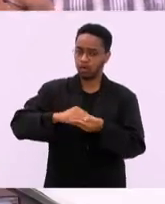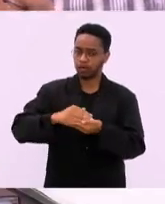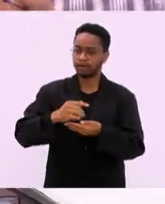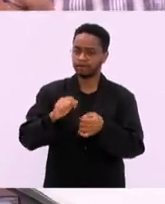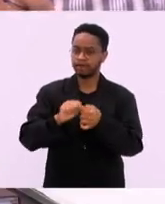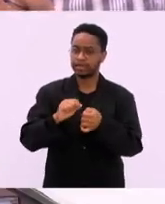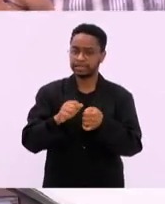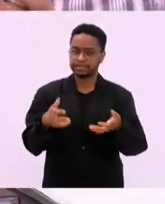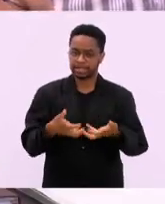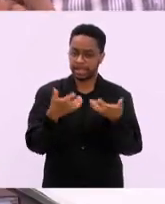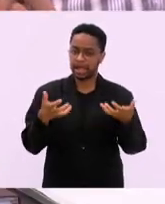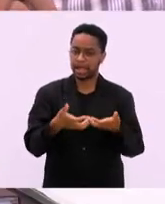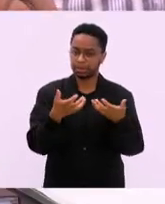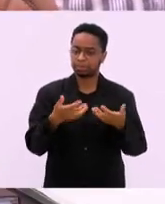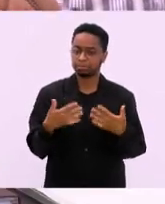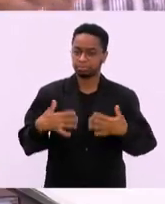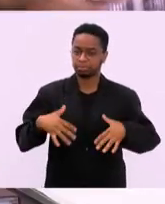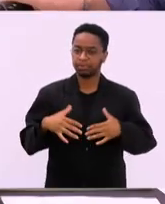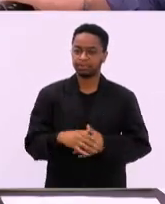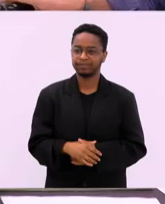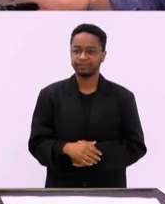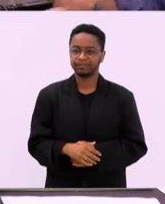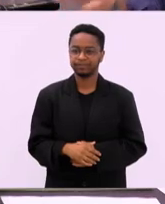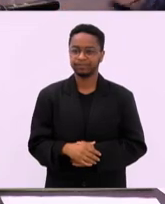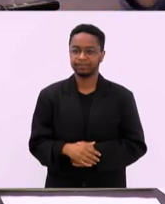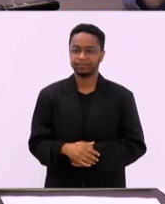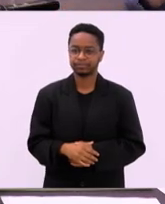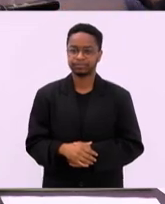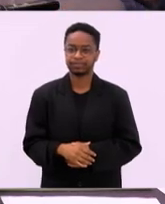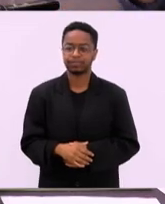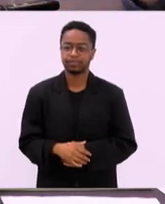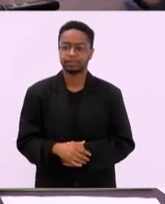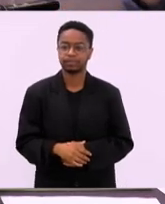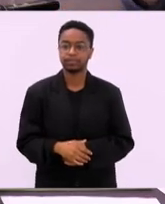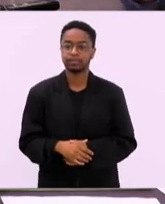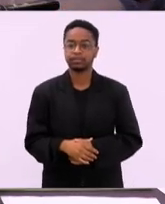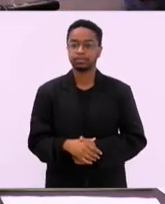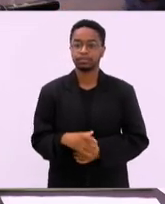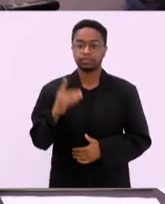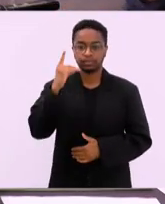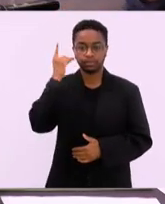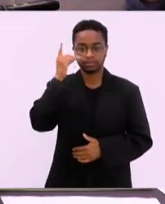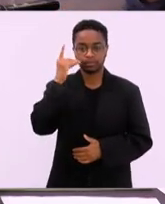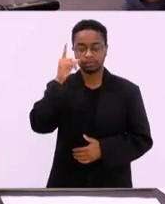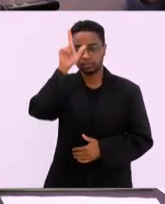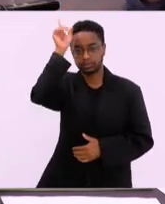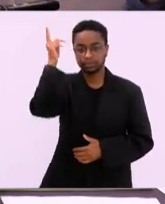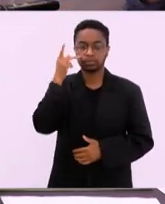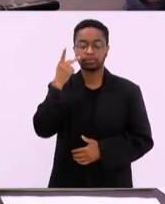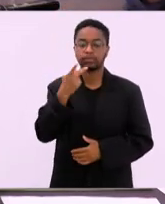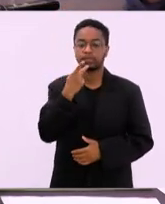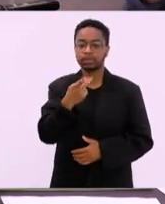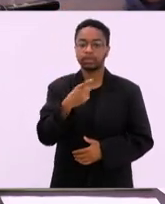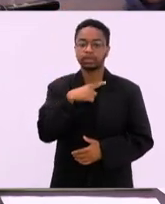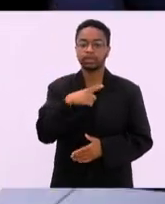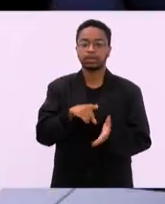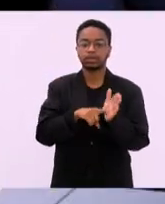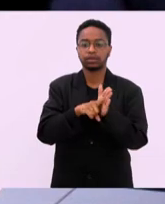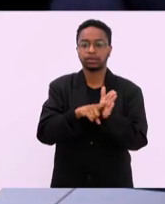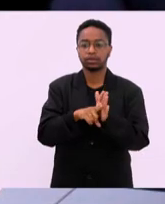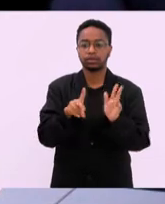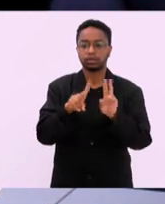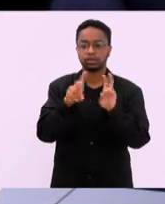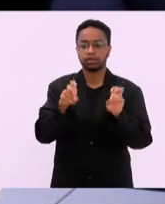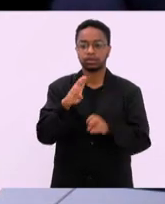da biodiversidade. É. Presidente, o deputado Luiz Paulo levantou um tema que é relevante, até fiz uma pesquisa aqui, que o bacalhau tem essa questão, né, dos